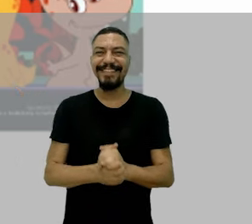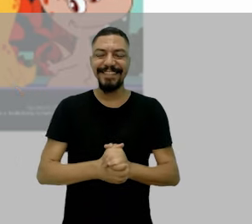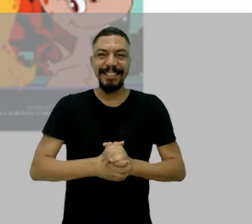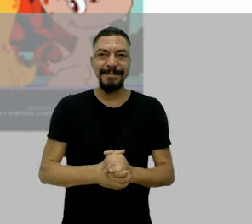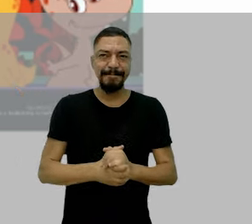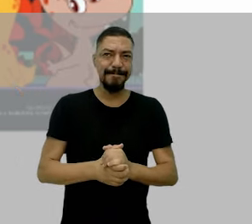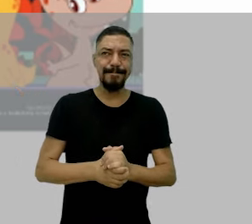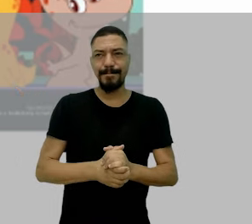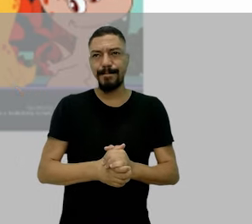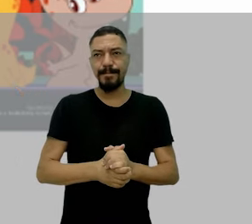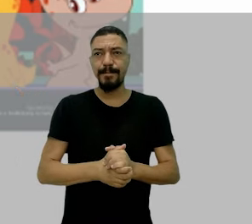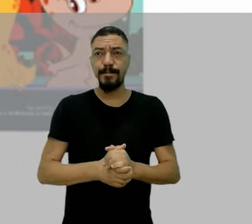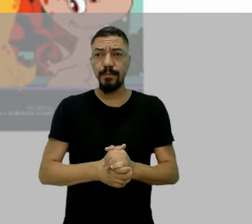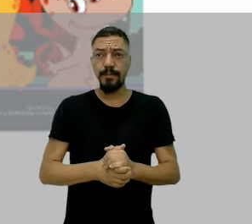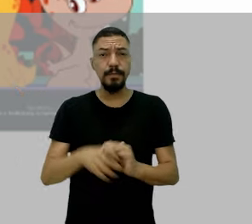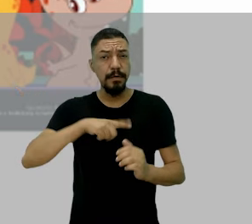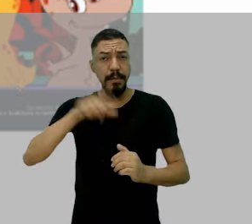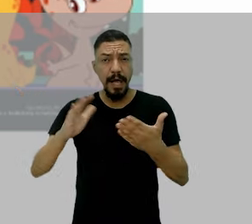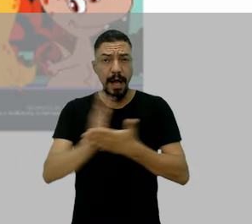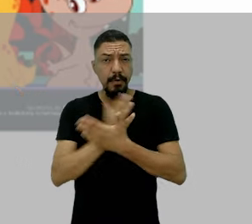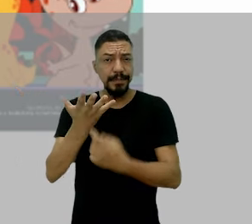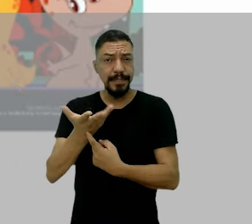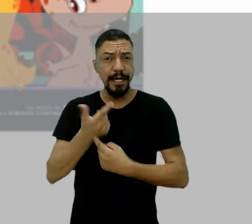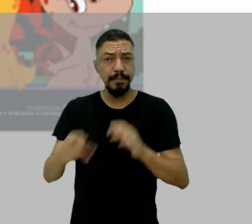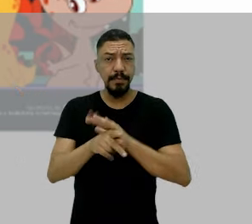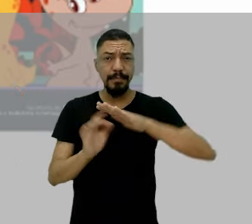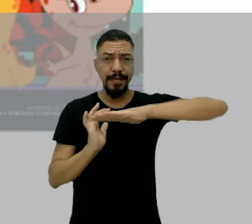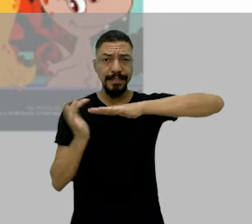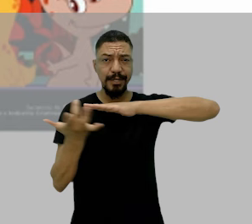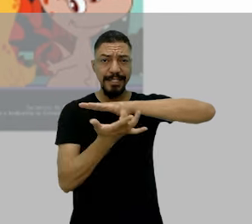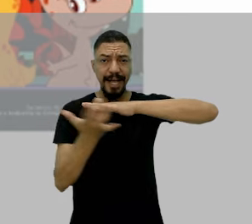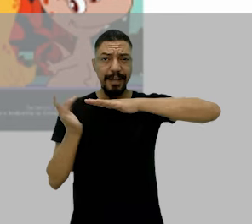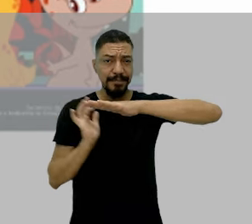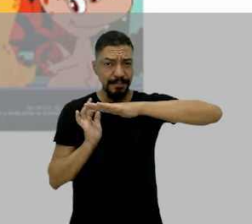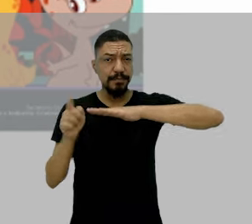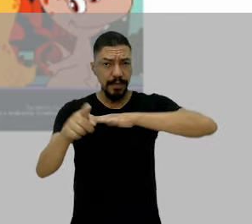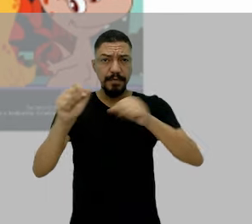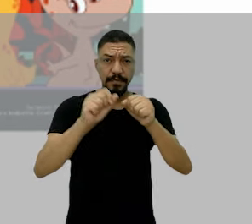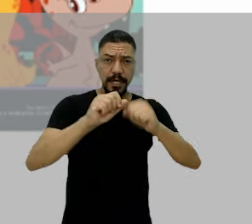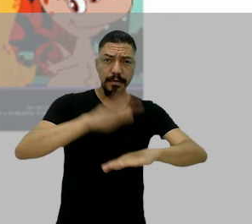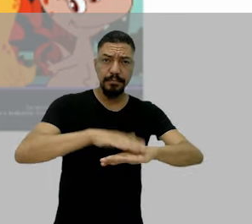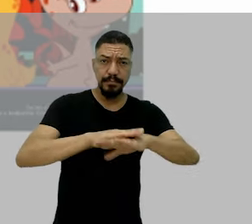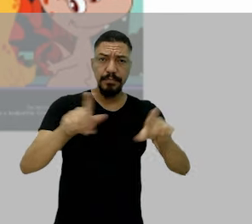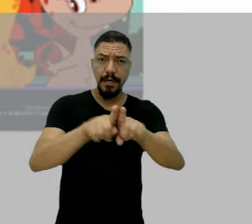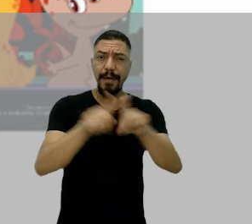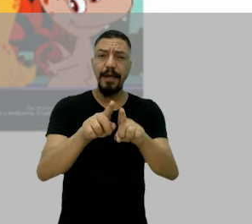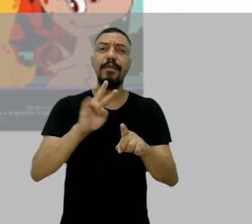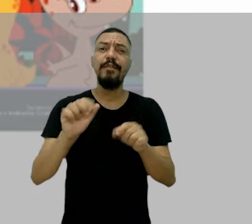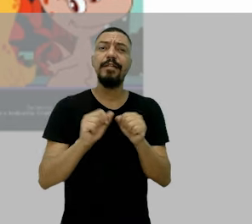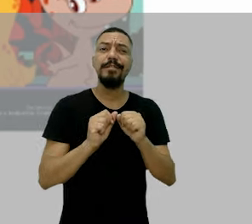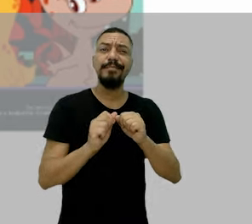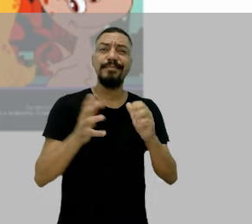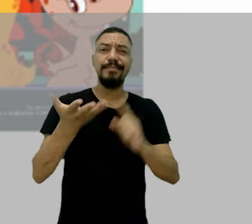A gente também fez algumas artes para nossas redes sociais. Vocês fizeram também, com certeza. Vão fazer arte de divulgação na rede